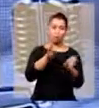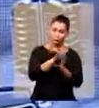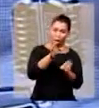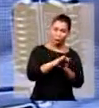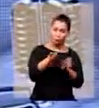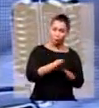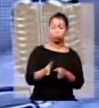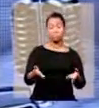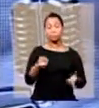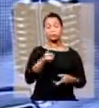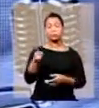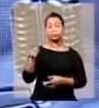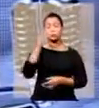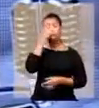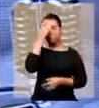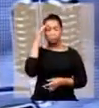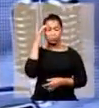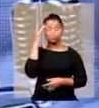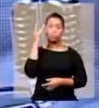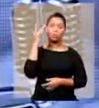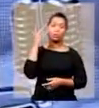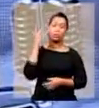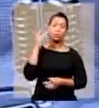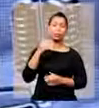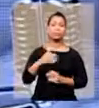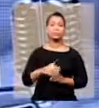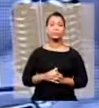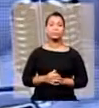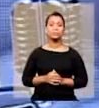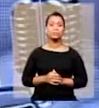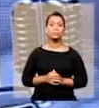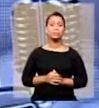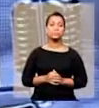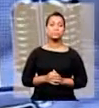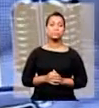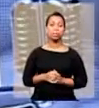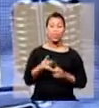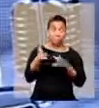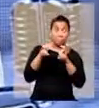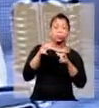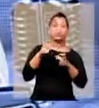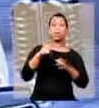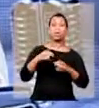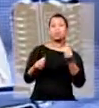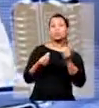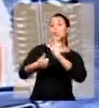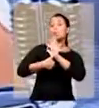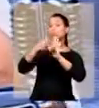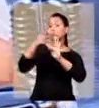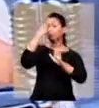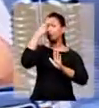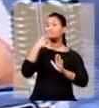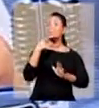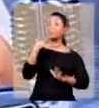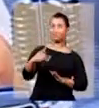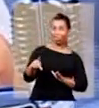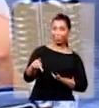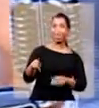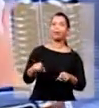E identificado esse perfil profissional, essa potencialidade, são dadas orientações de como